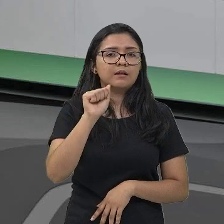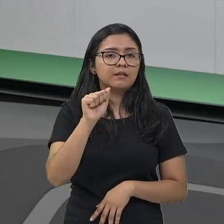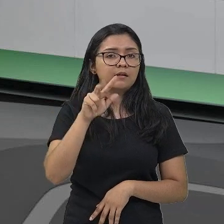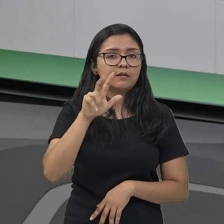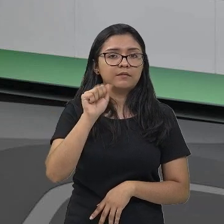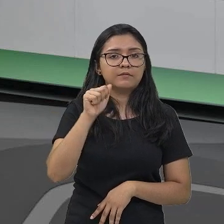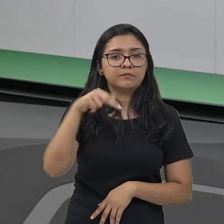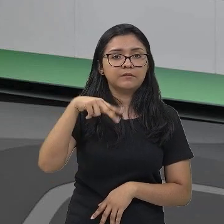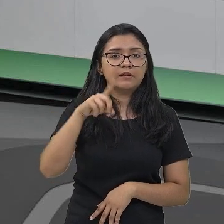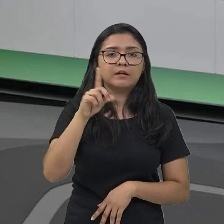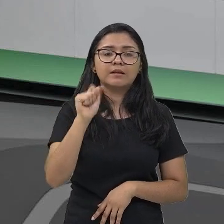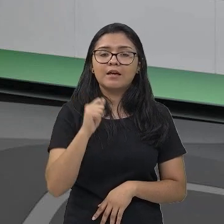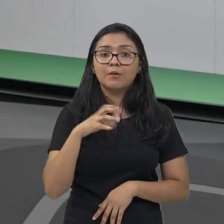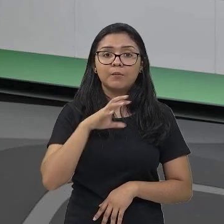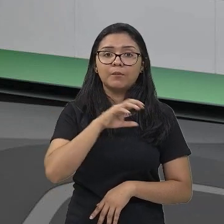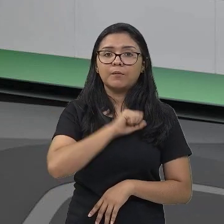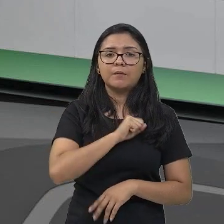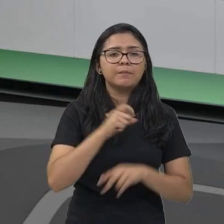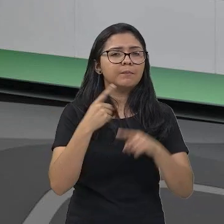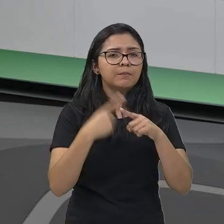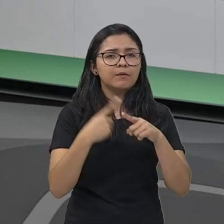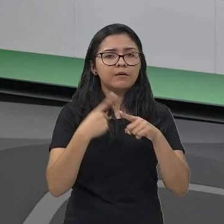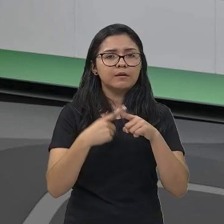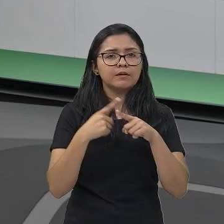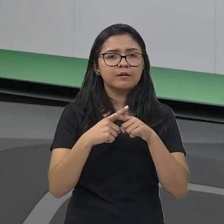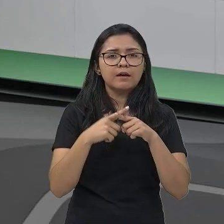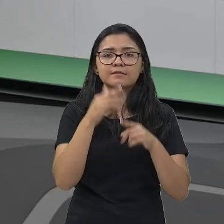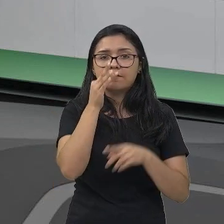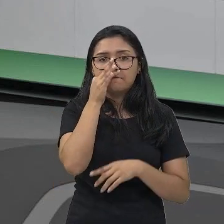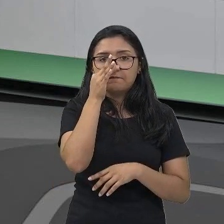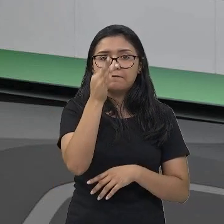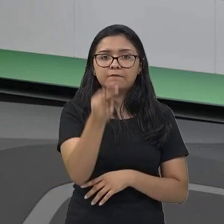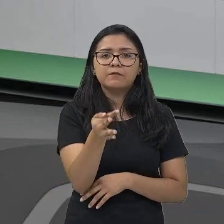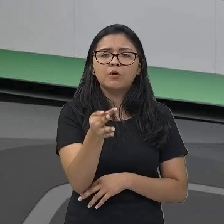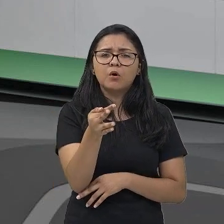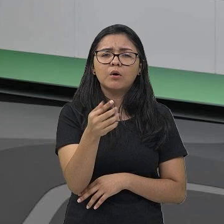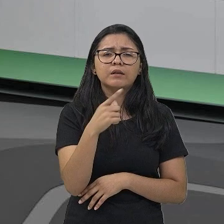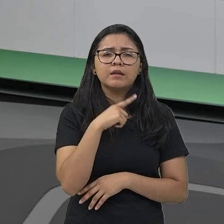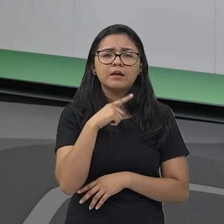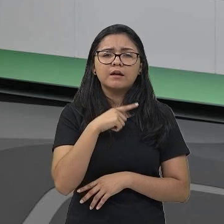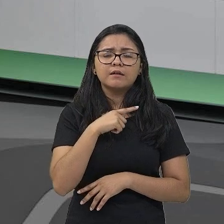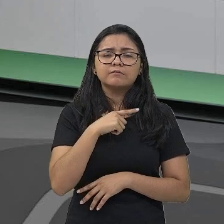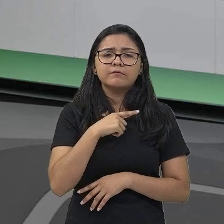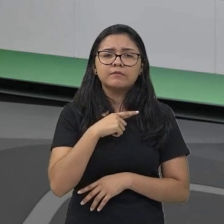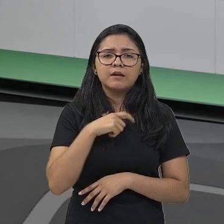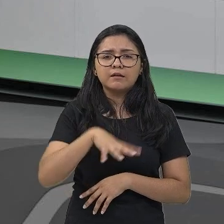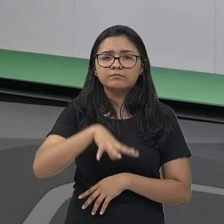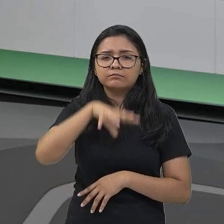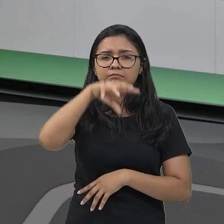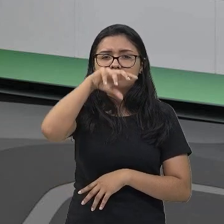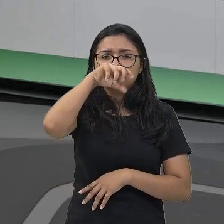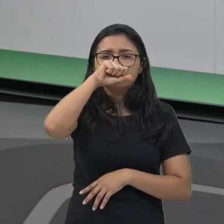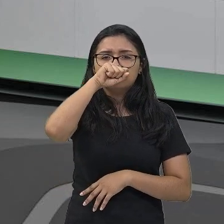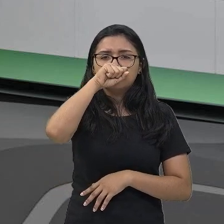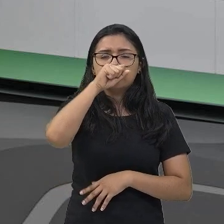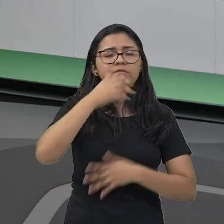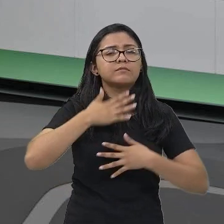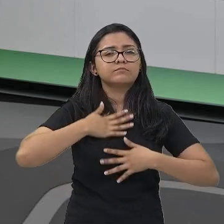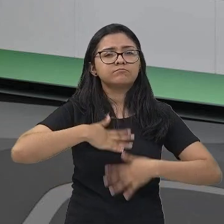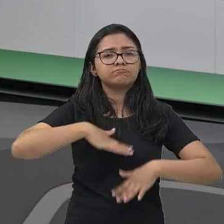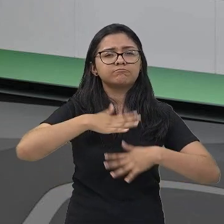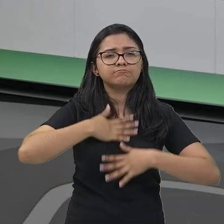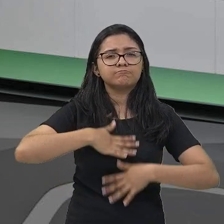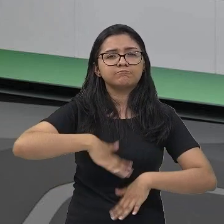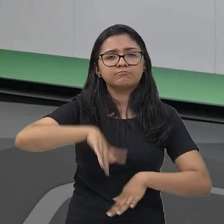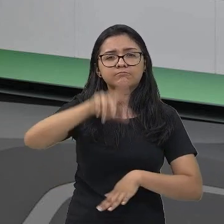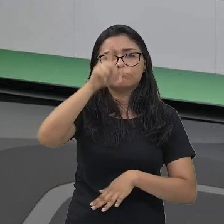gosto, porque a lavanda, ela tem uma propriedade de relaxar, de relaxamento, né? Então, você